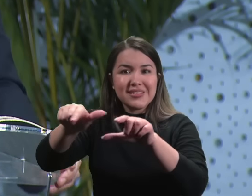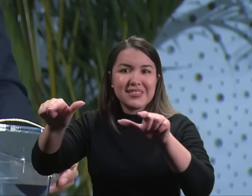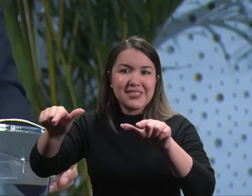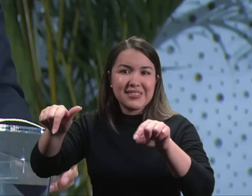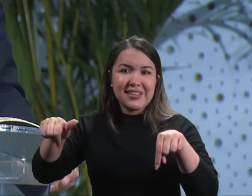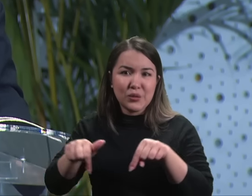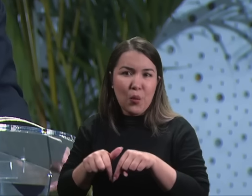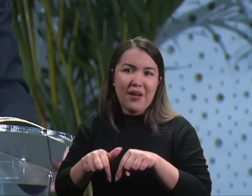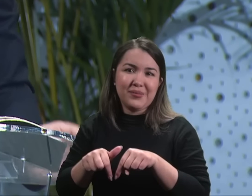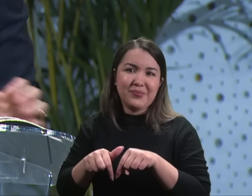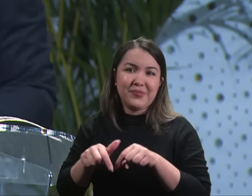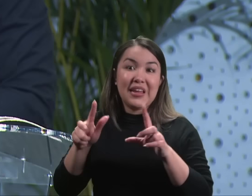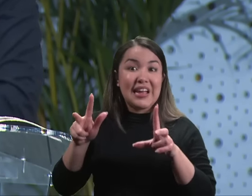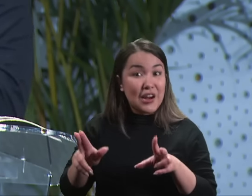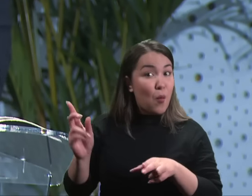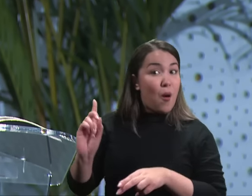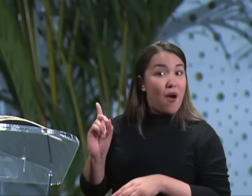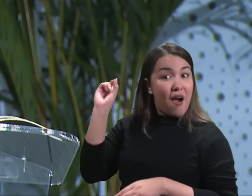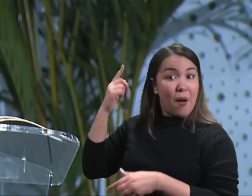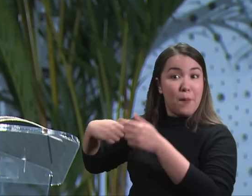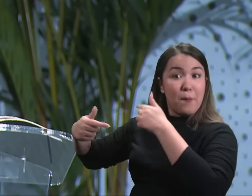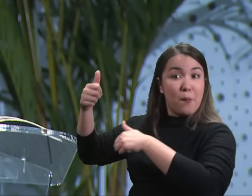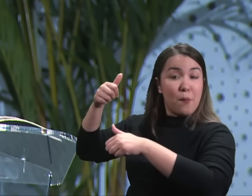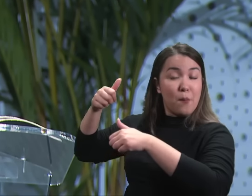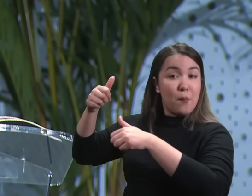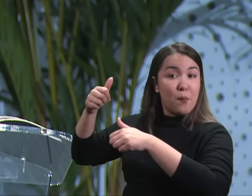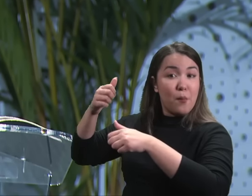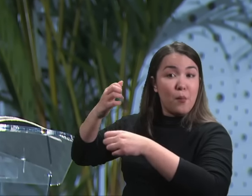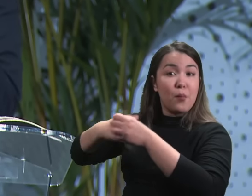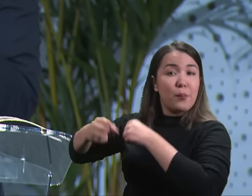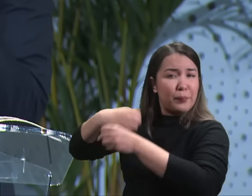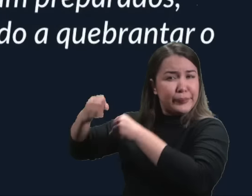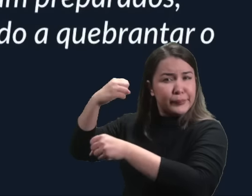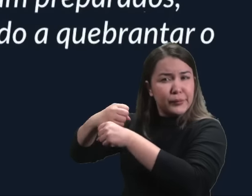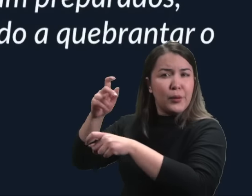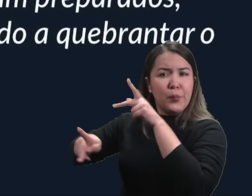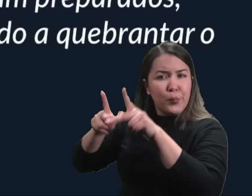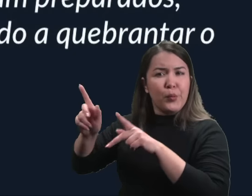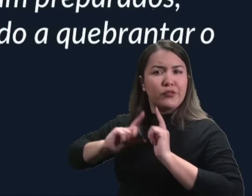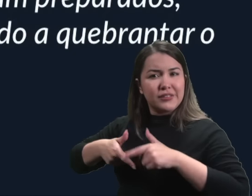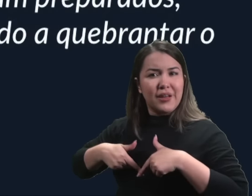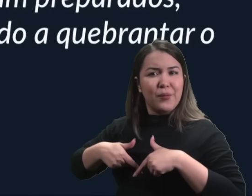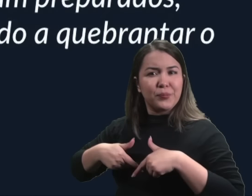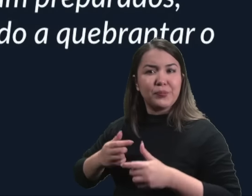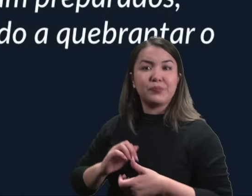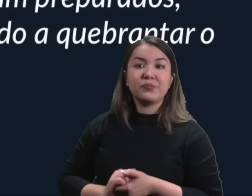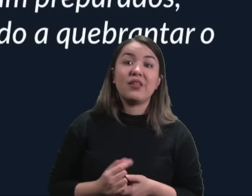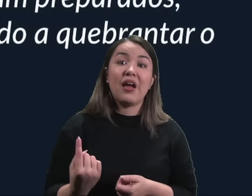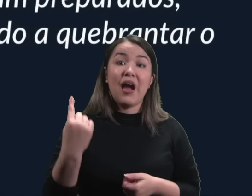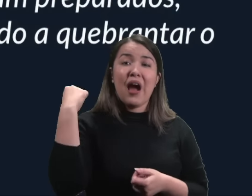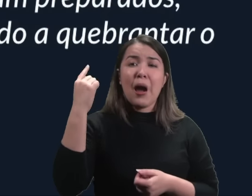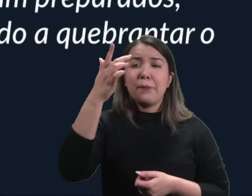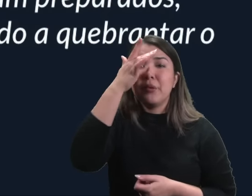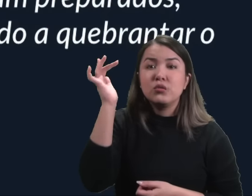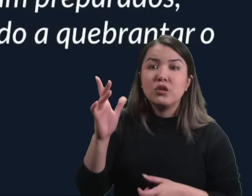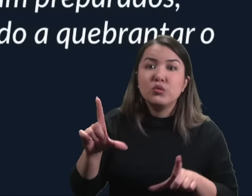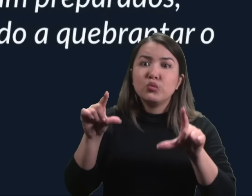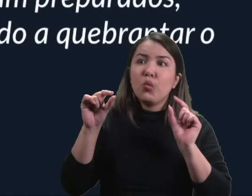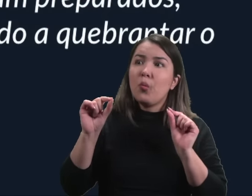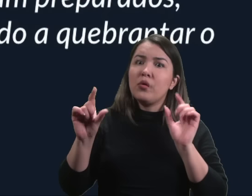povo de Israel no Egito veja os nossos Pioneiros Descobriram que a lei de Deus era o